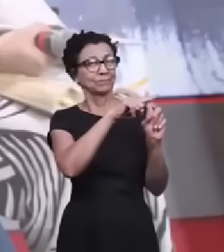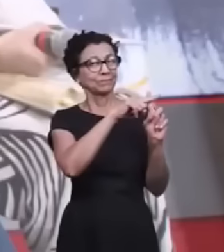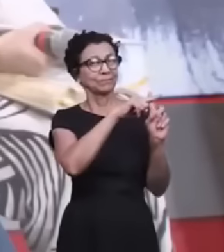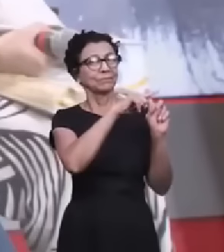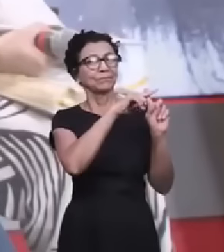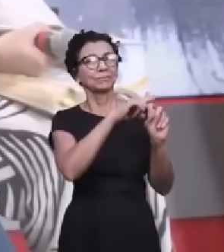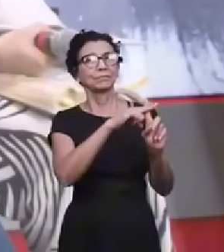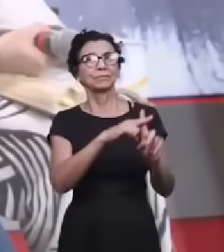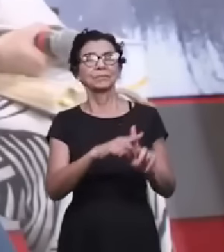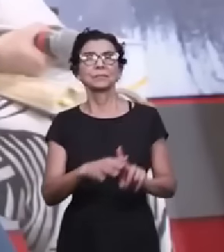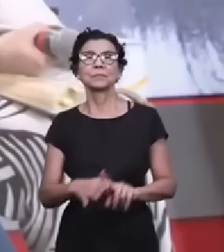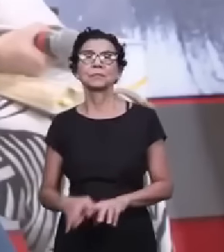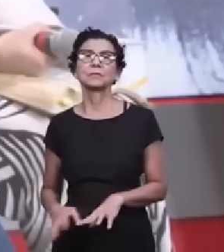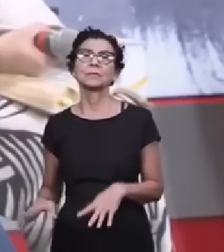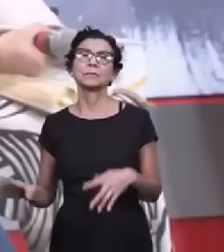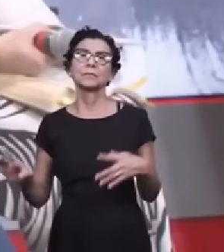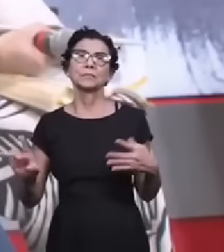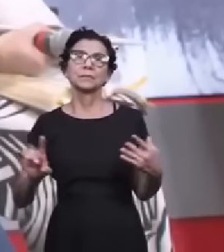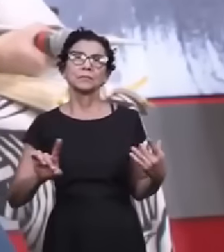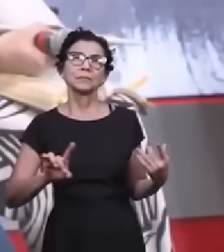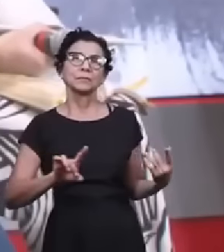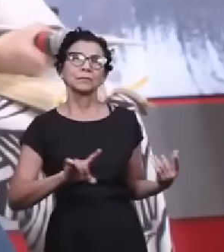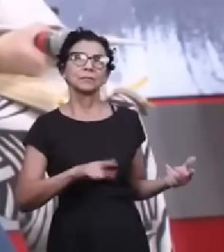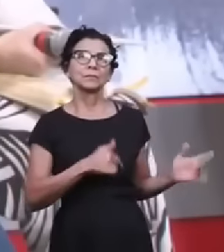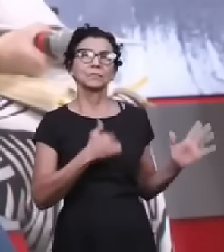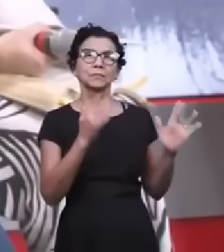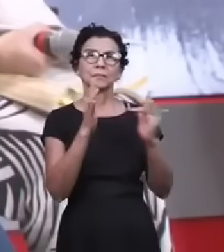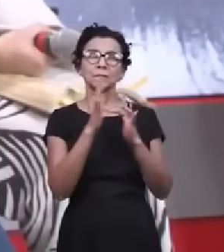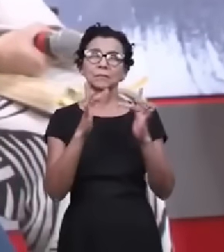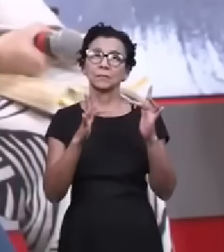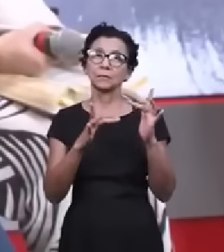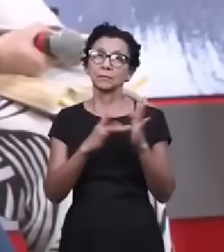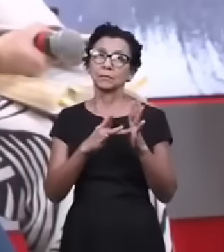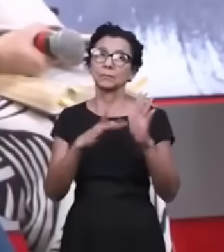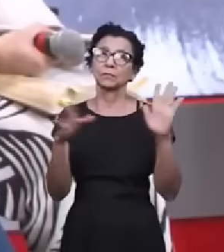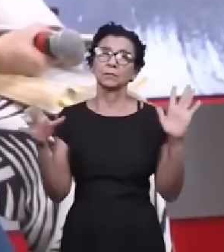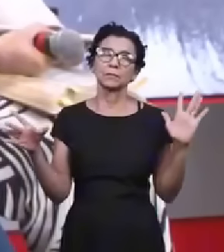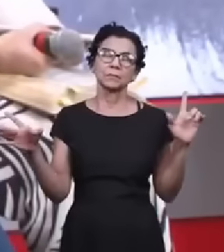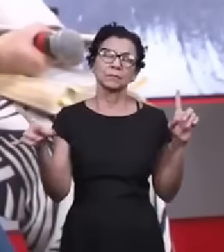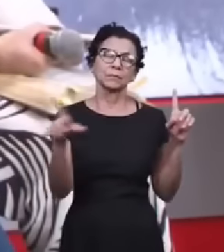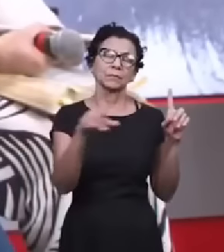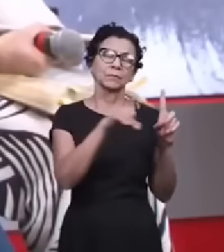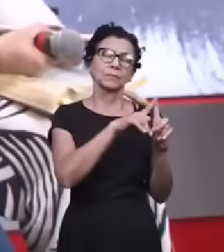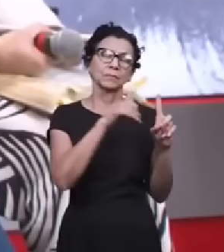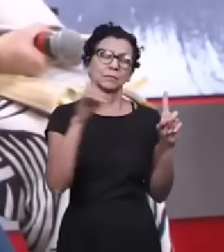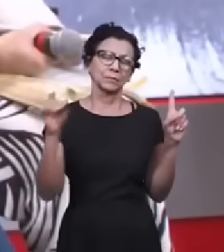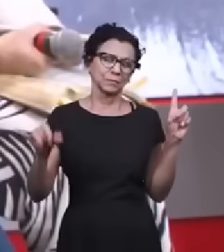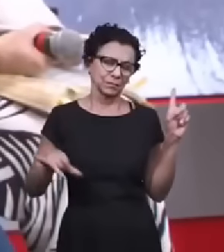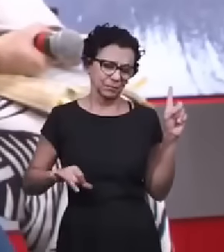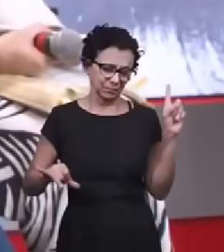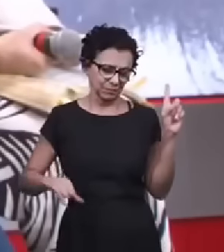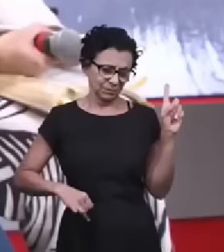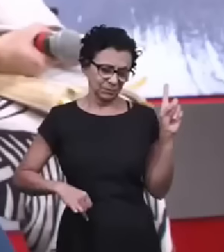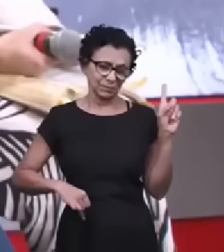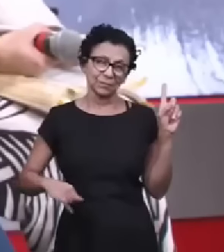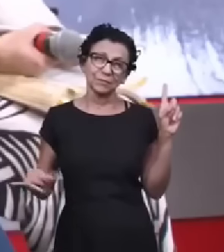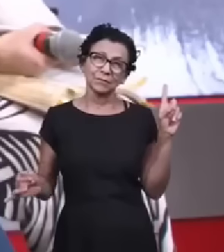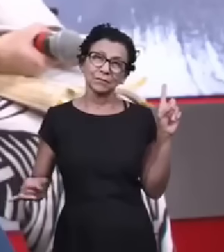A rosa murchando e sangrando, esvaindo em